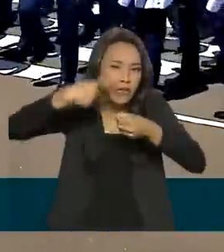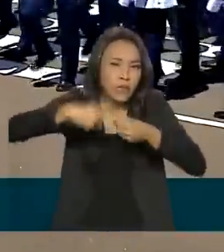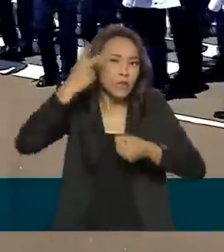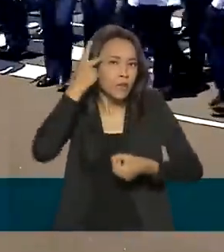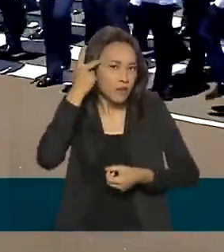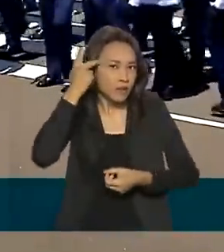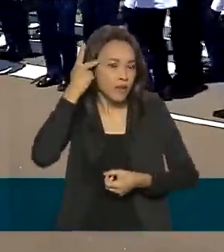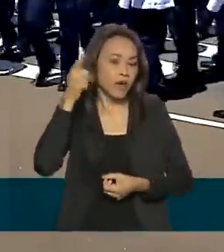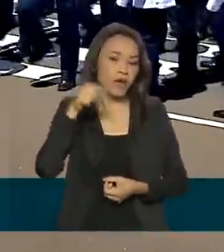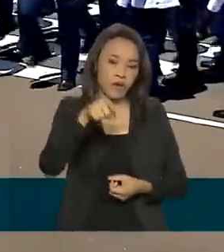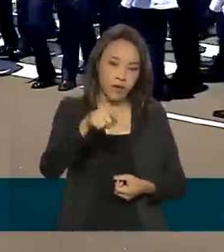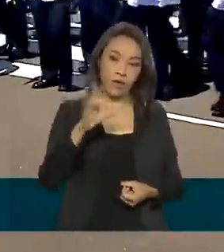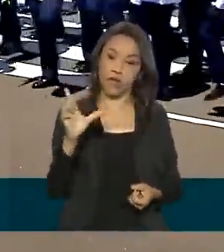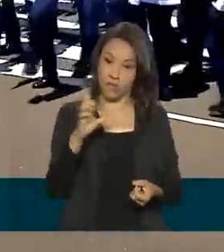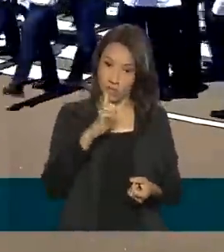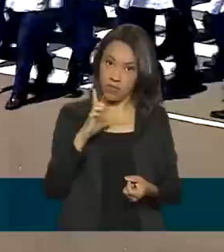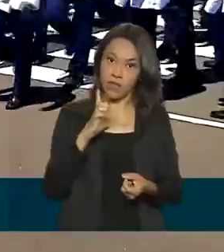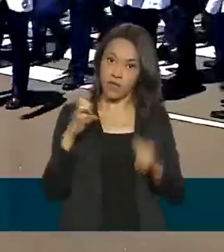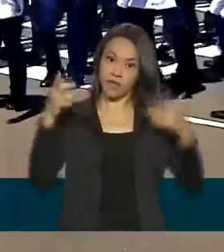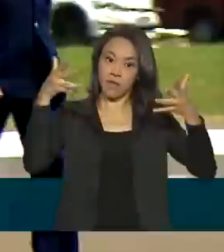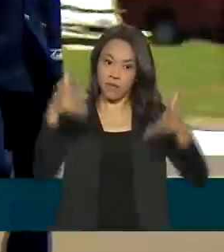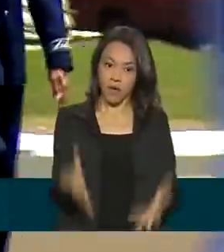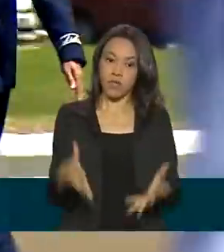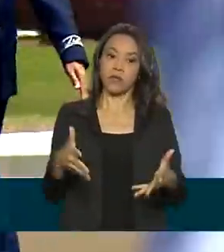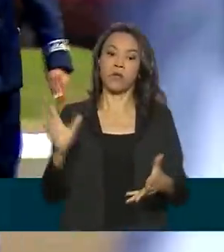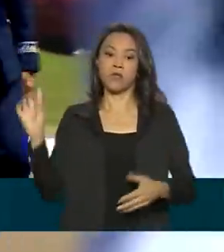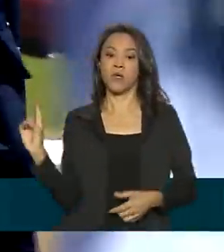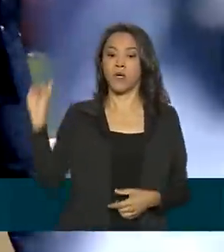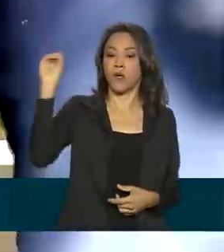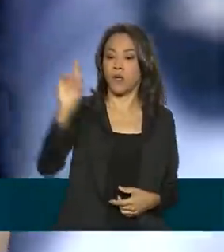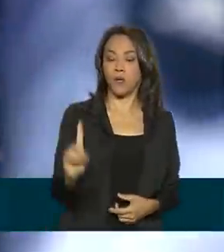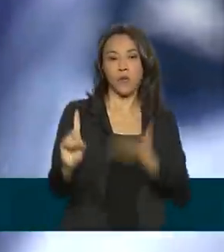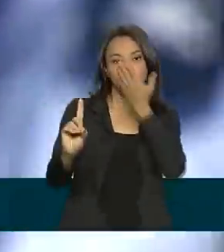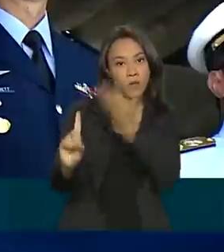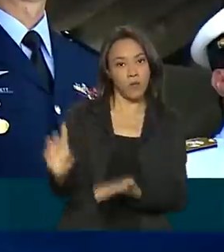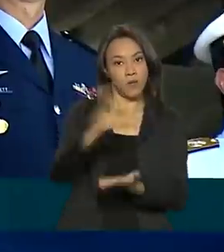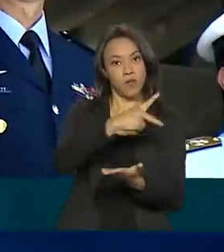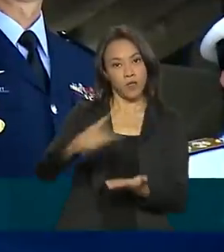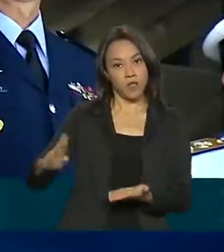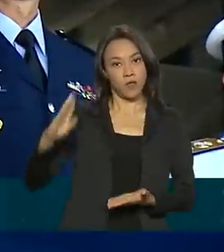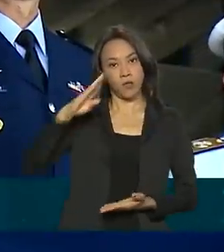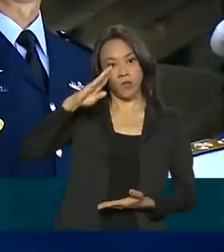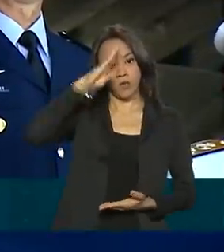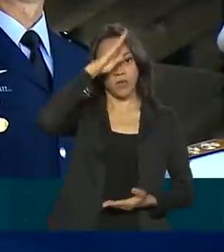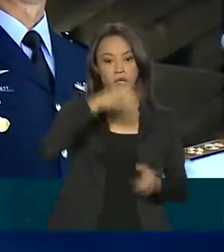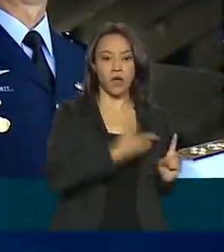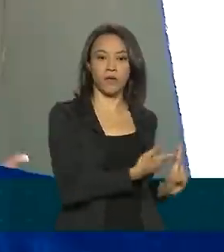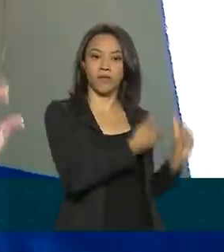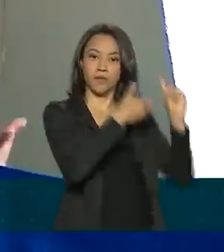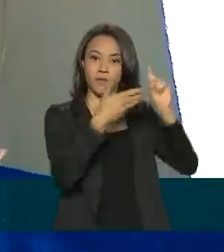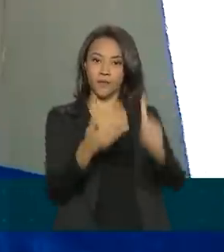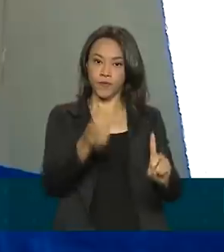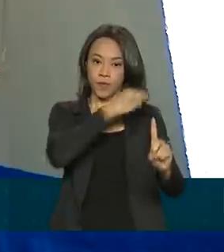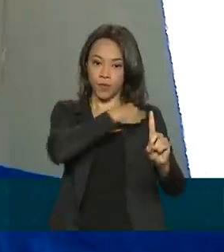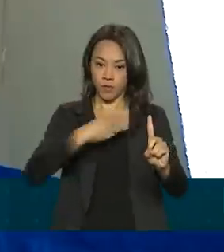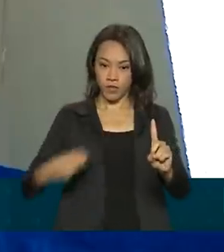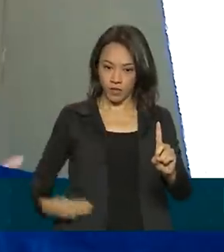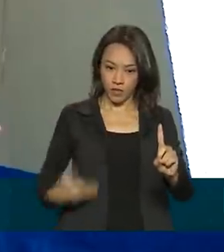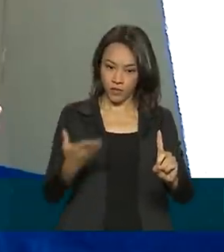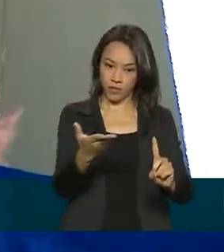São Paulo, contou com a participação do presidente Jair Bolsonaro e do ministro da Defesa, Walter Braga